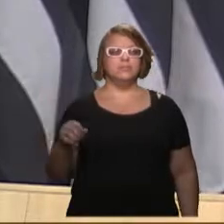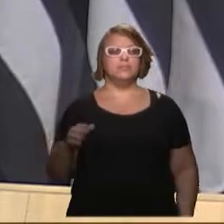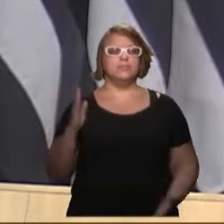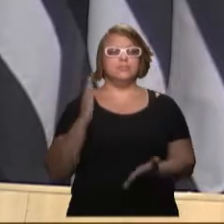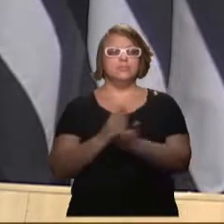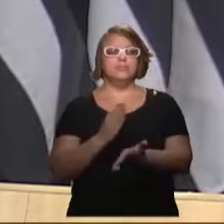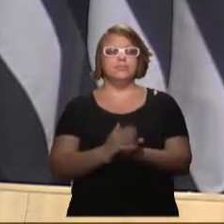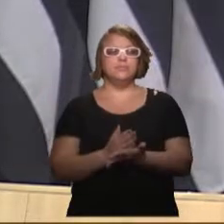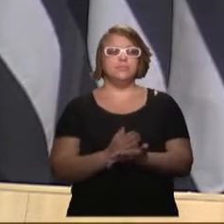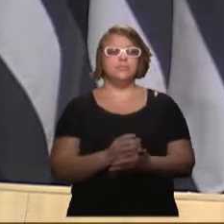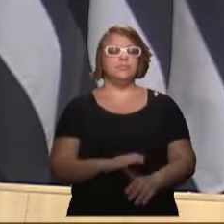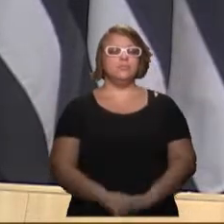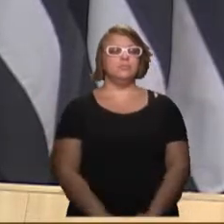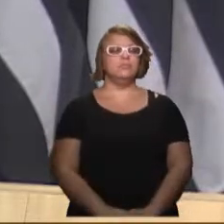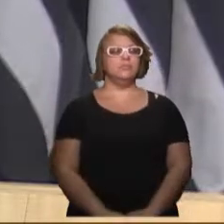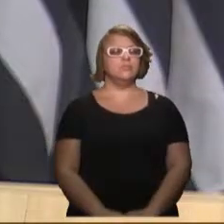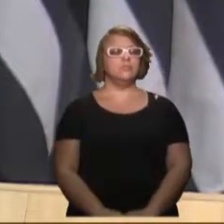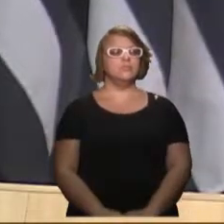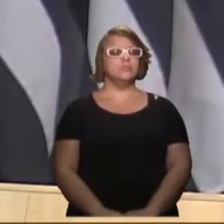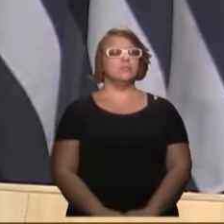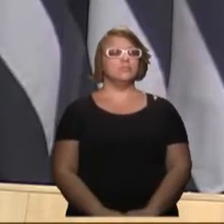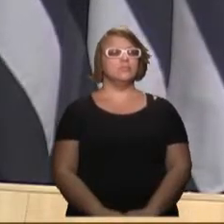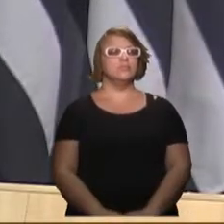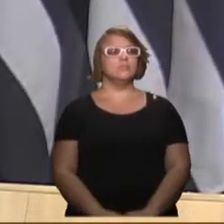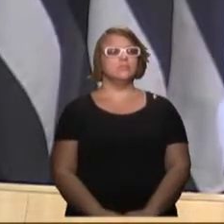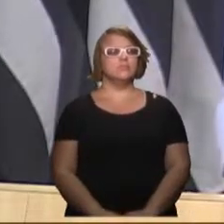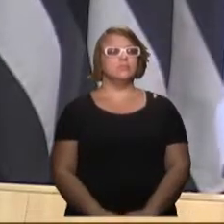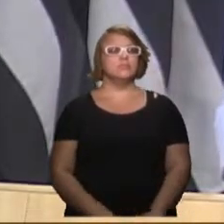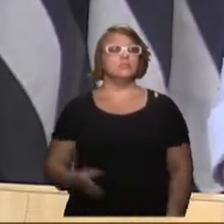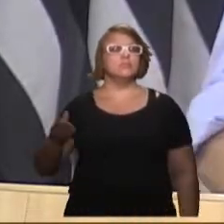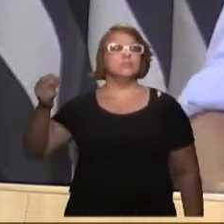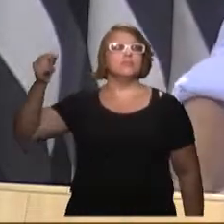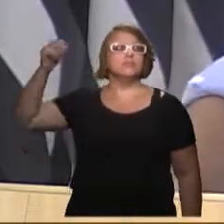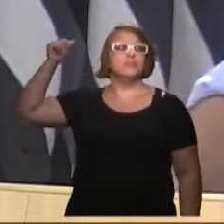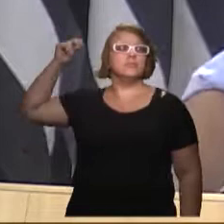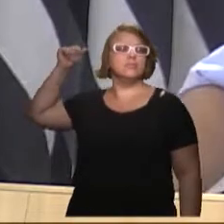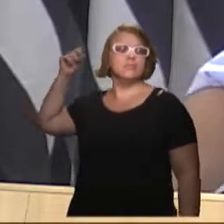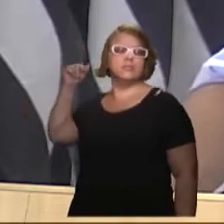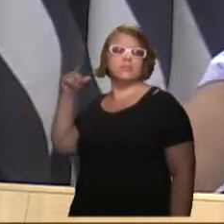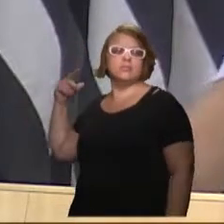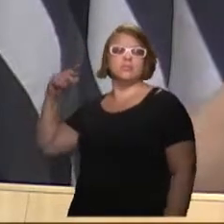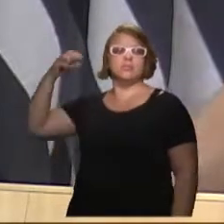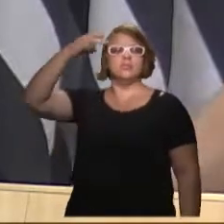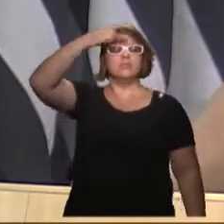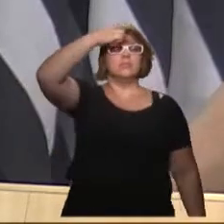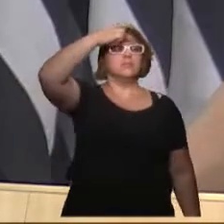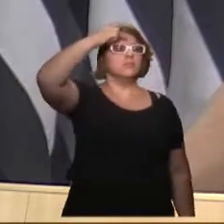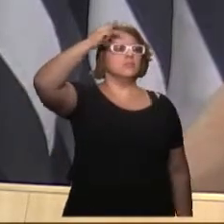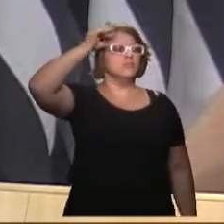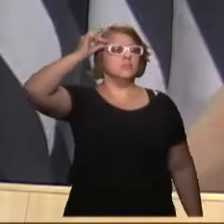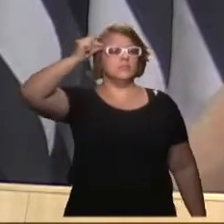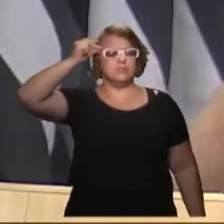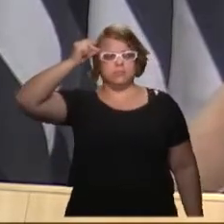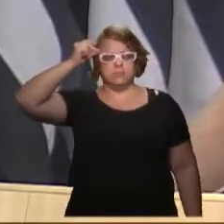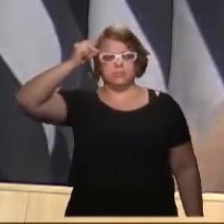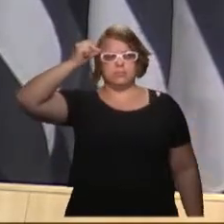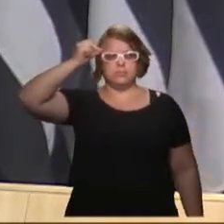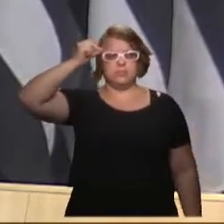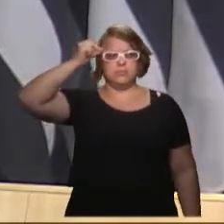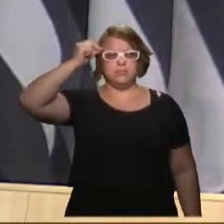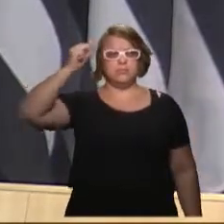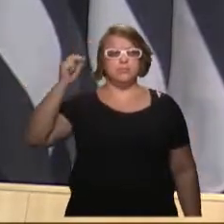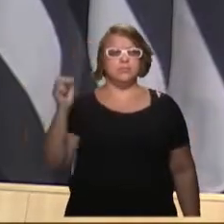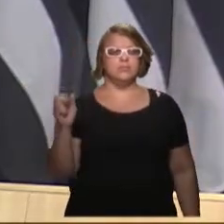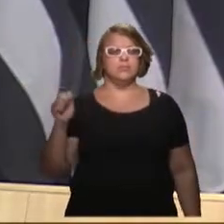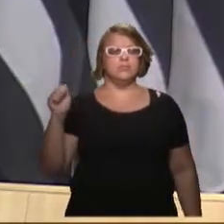1 bilhão e 300 milhões. O ex-prefeito Antônio Mário, presidente, ele pediu para a prefeitura, ou melhor, ele pediu para a Câmara e a